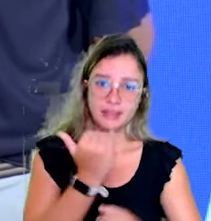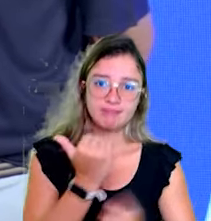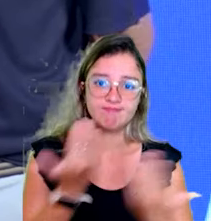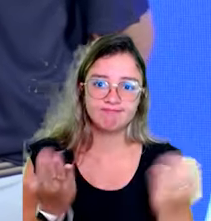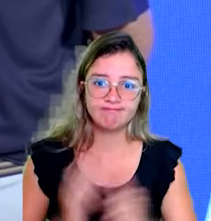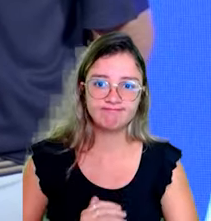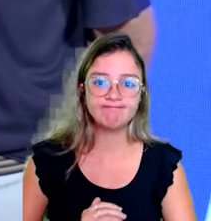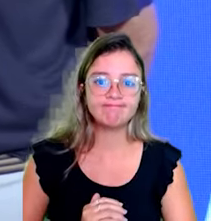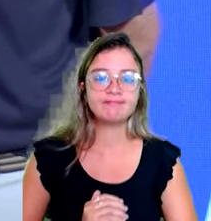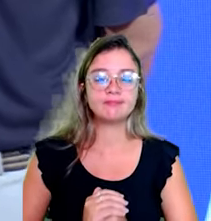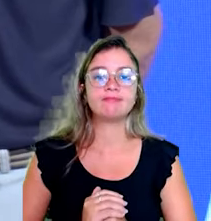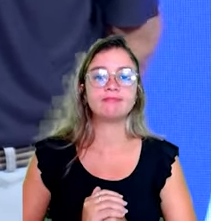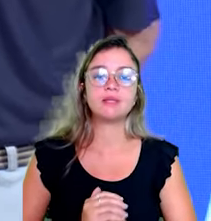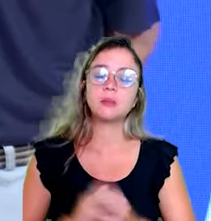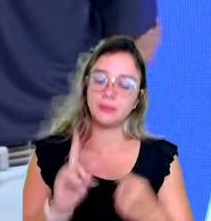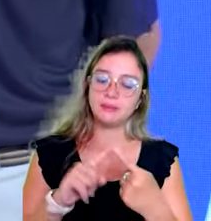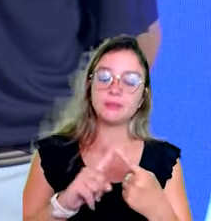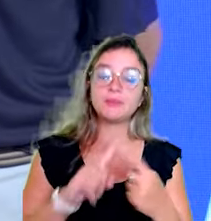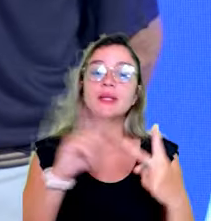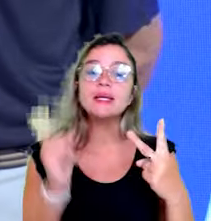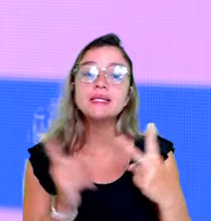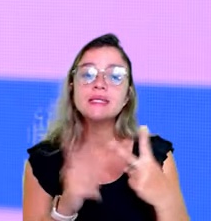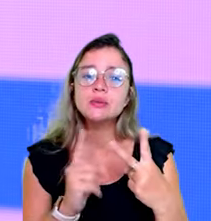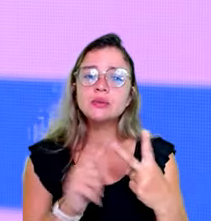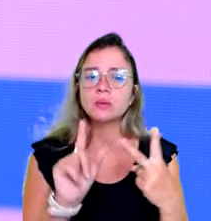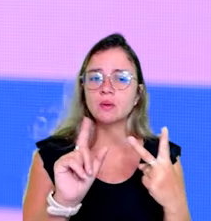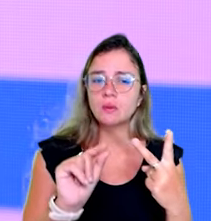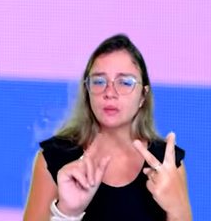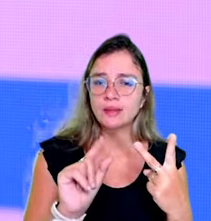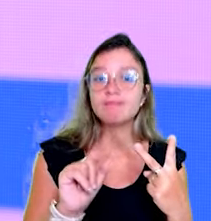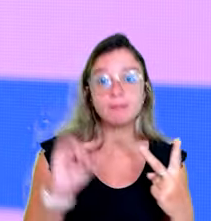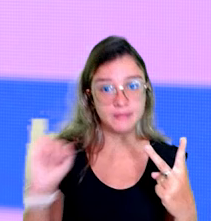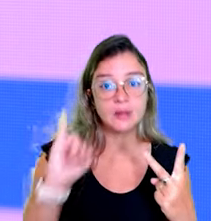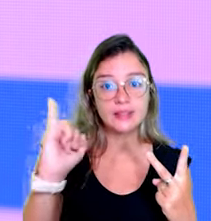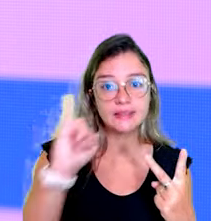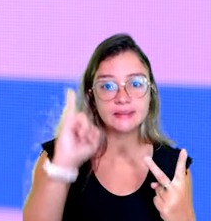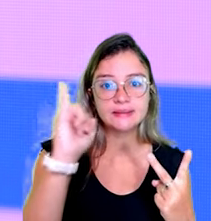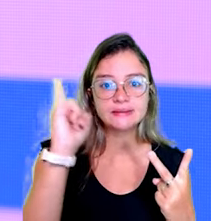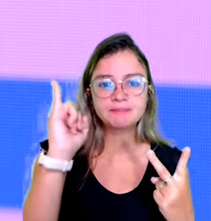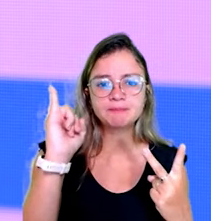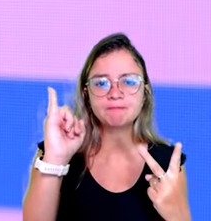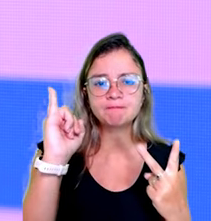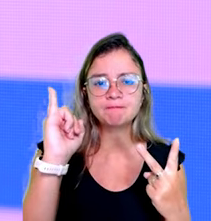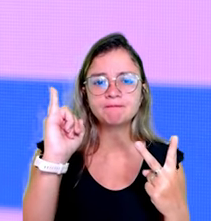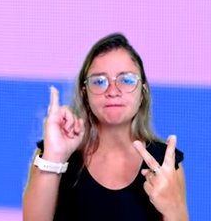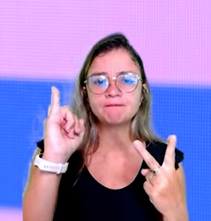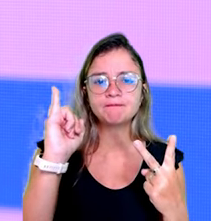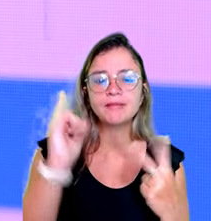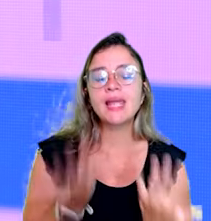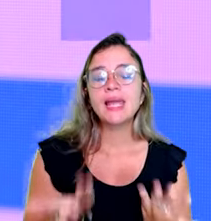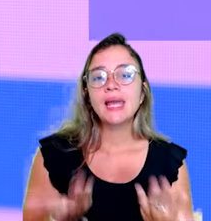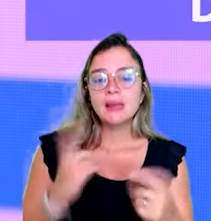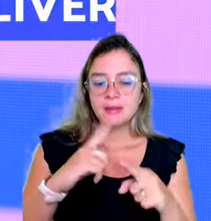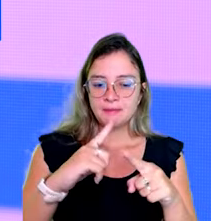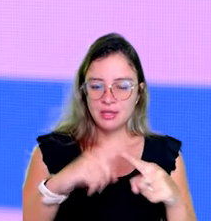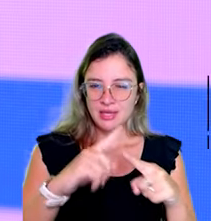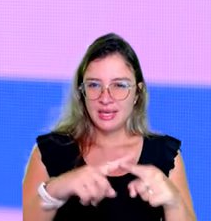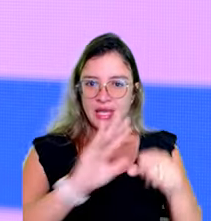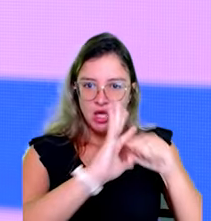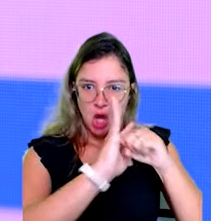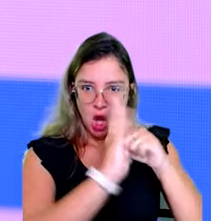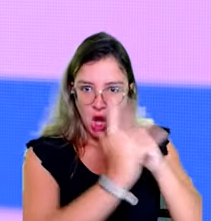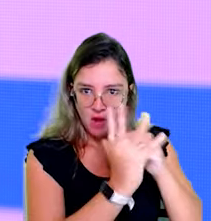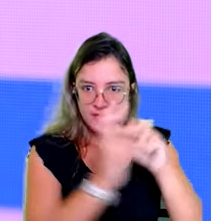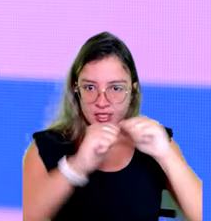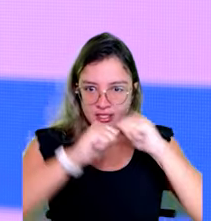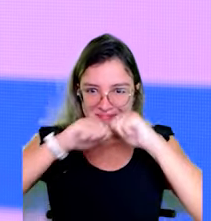Esse foi um dos aspectos. Um segundo aspecto, que também é muito importante, é a questão de que, a